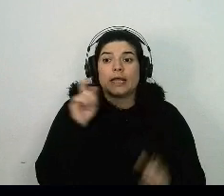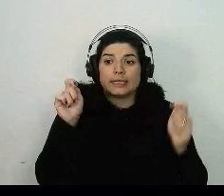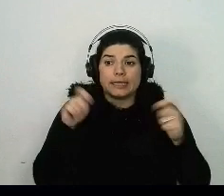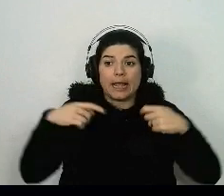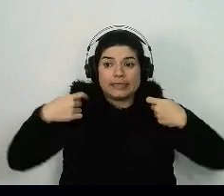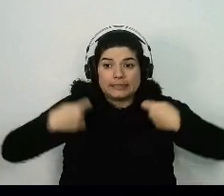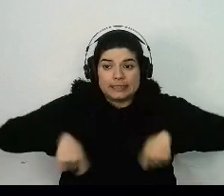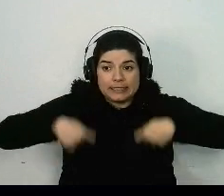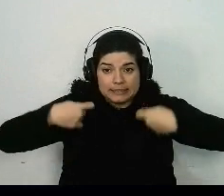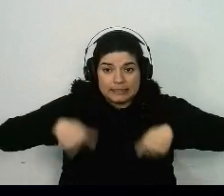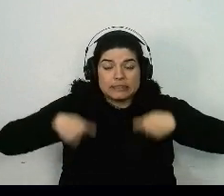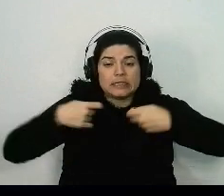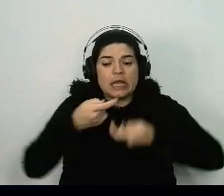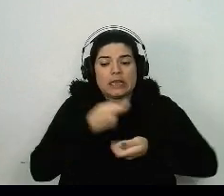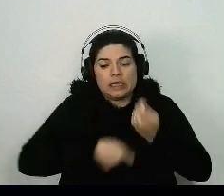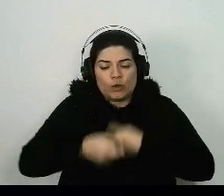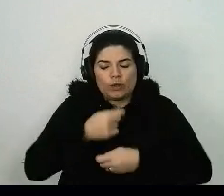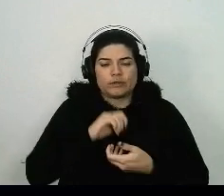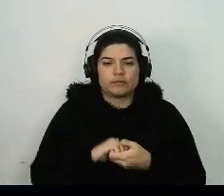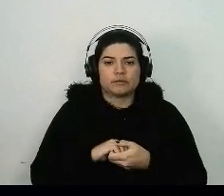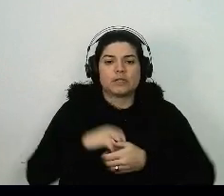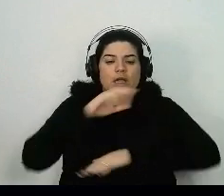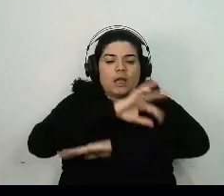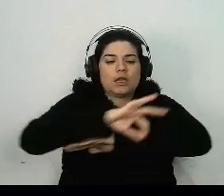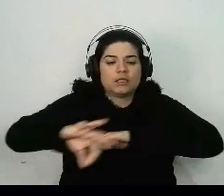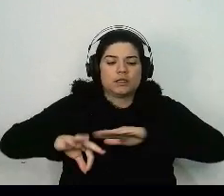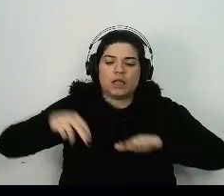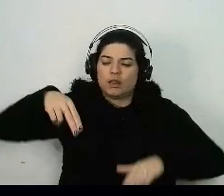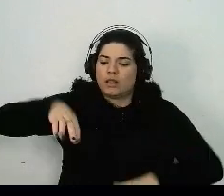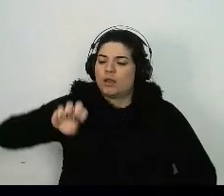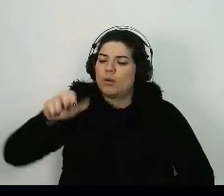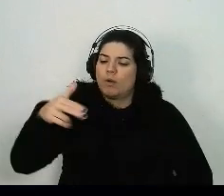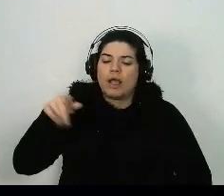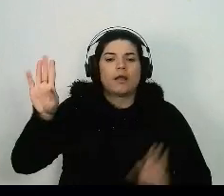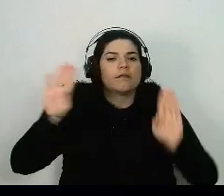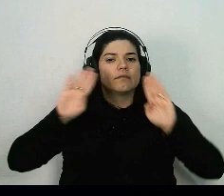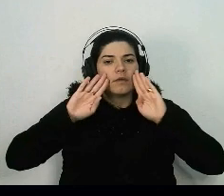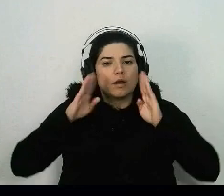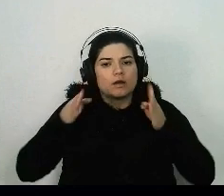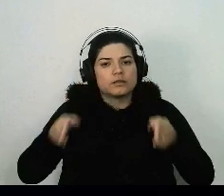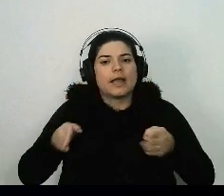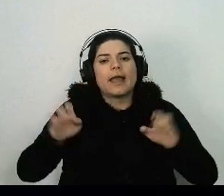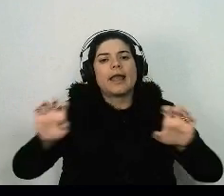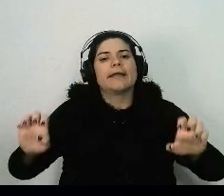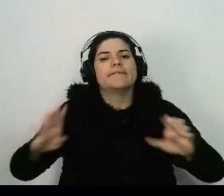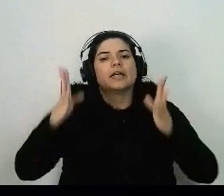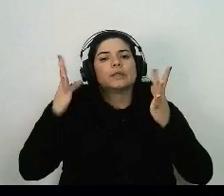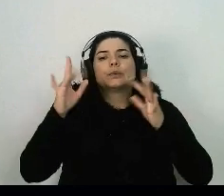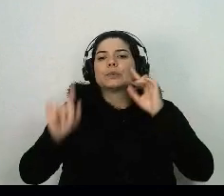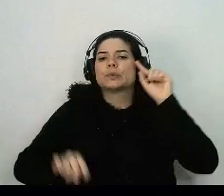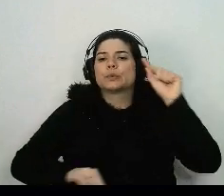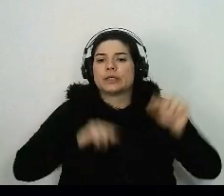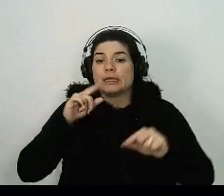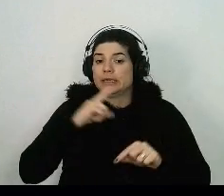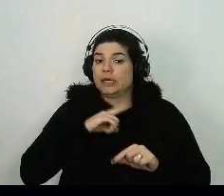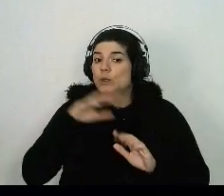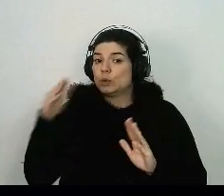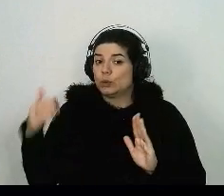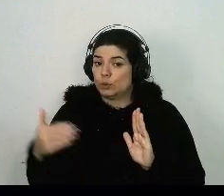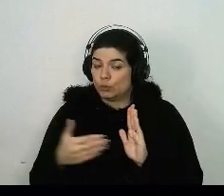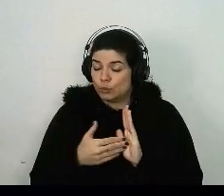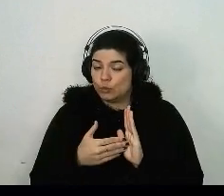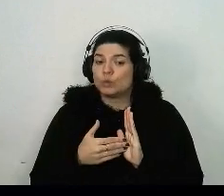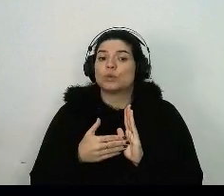A arquitetura da Neon ela é muito voltada a eventos, ou seja, o que é um evento? Né? Eu tenho toda a minha máquina de estado, ou seja, toda